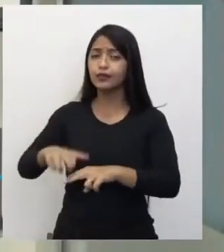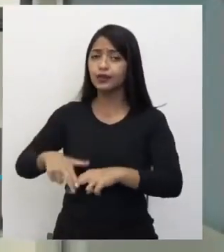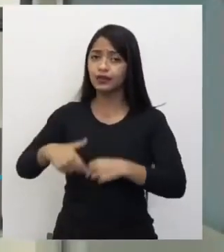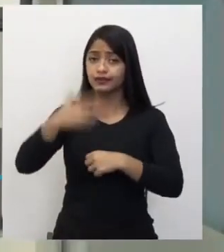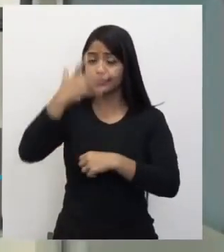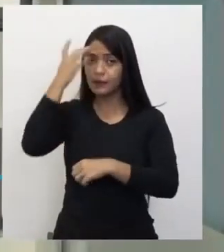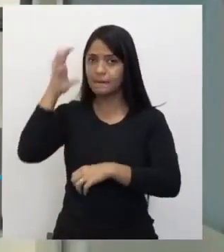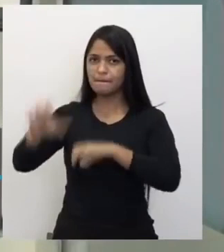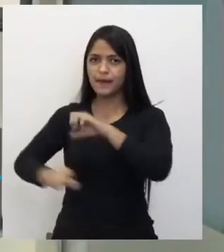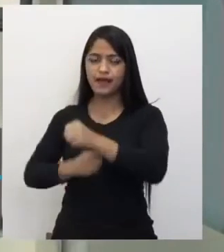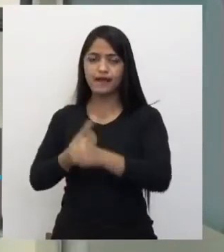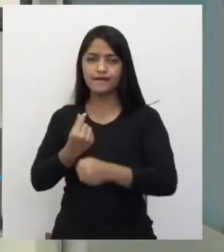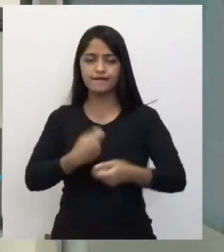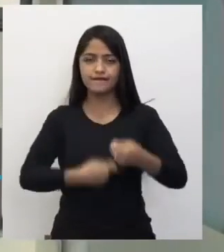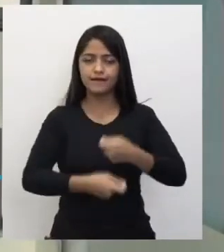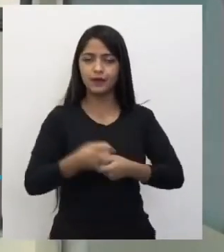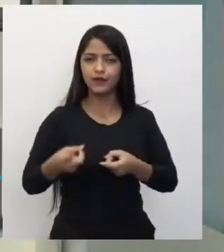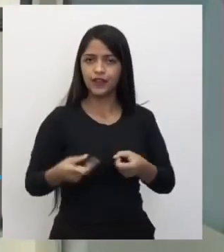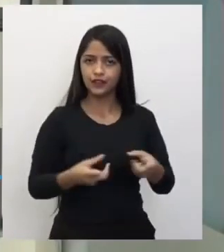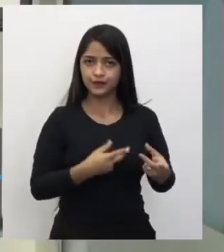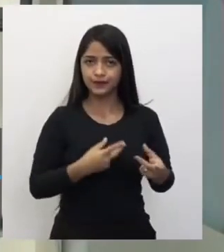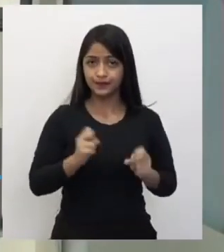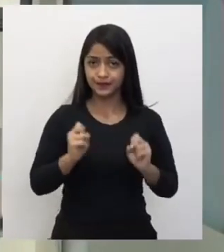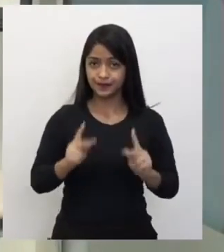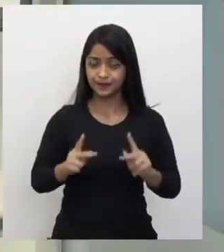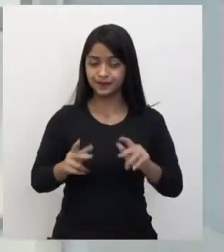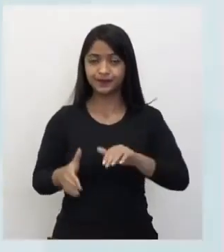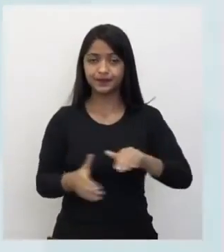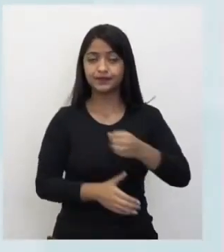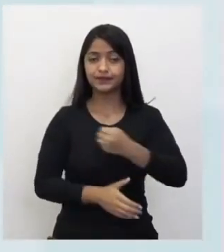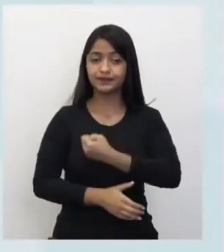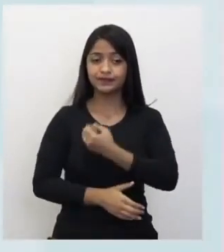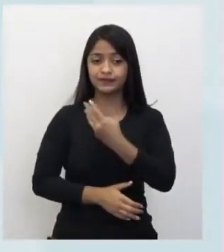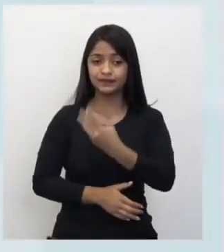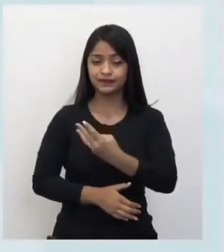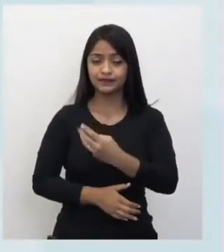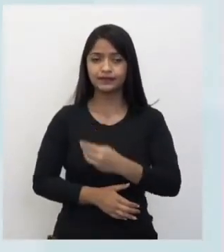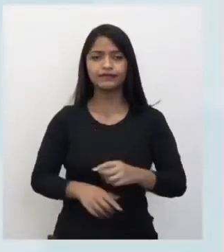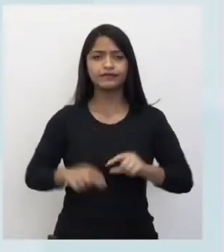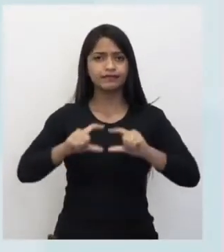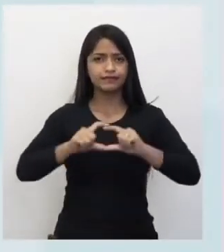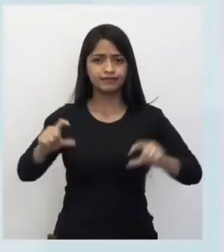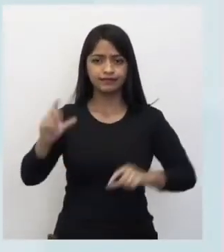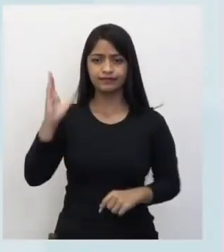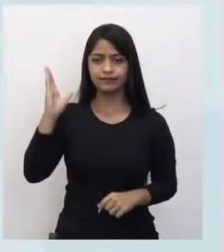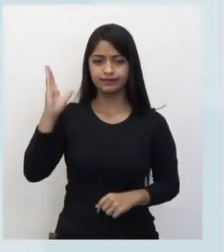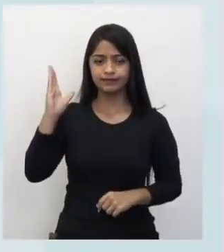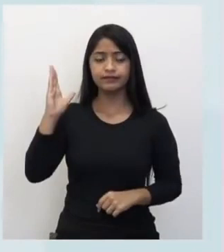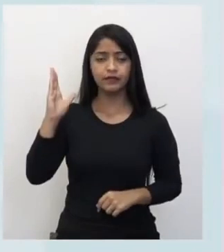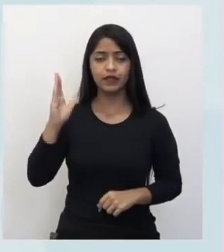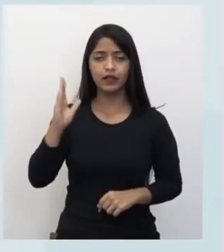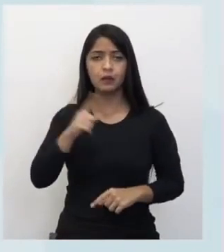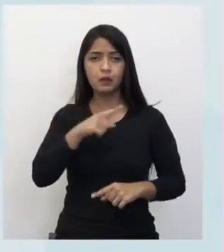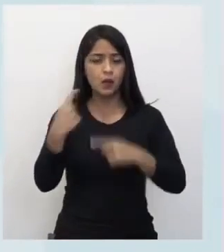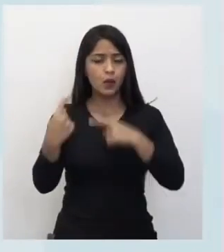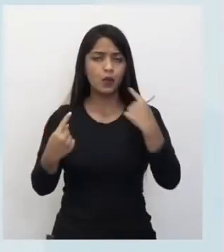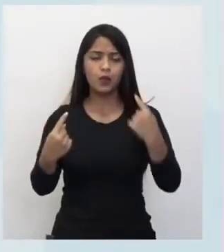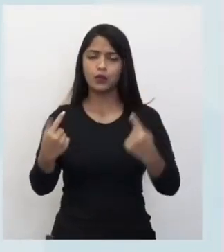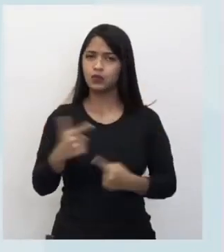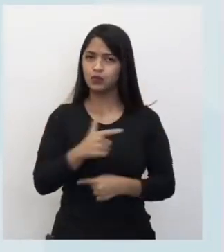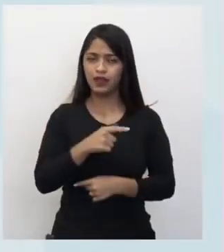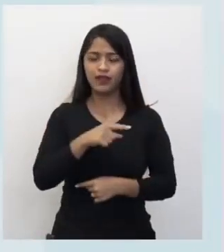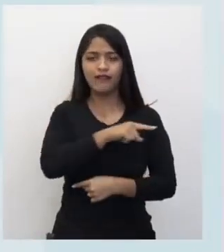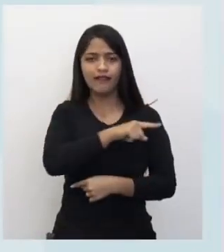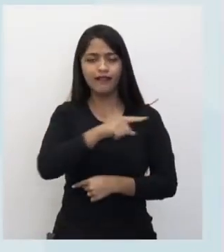lembrar o parágrafo nem a página agora, gente. 3. O trecho, não houve mortalidade e as aves chegaram em ótimo estado